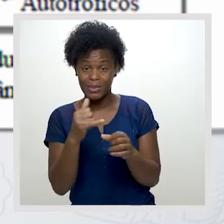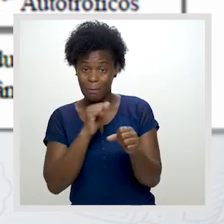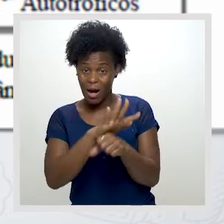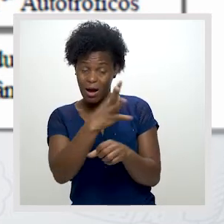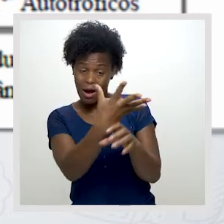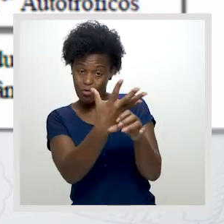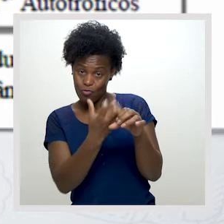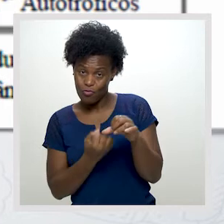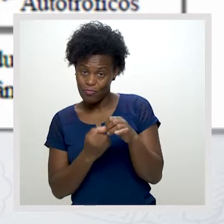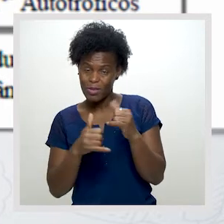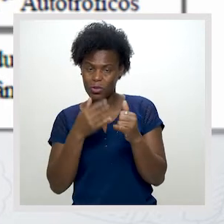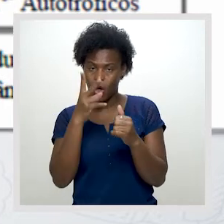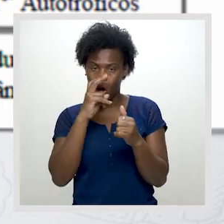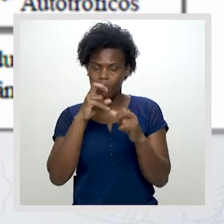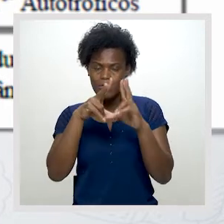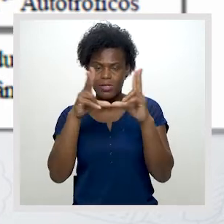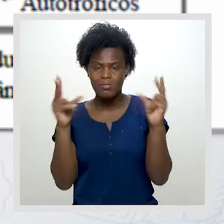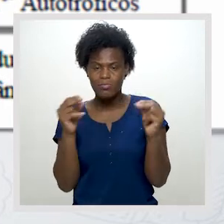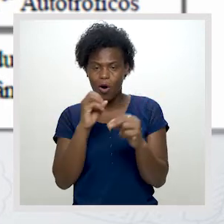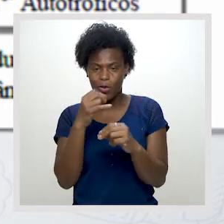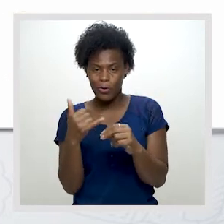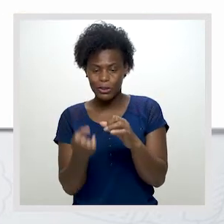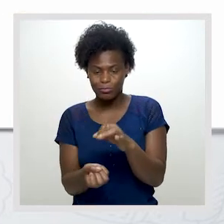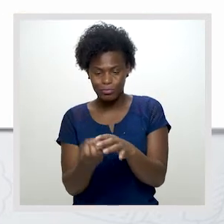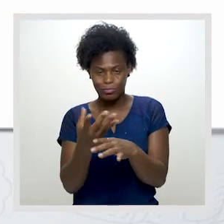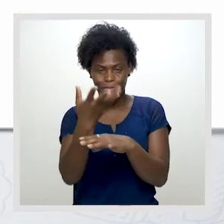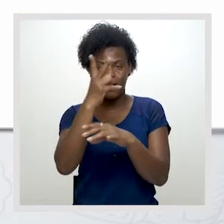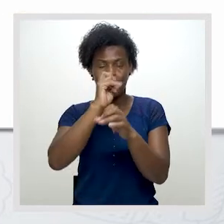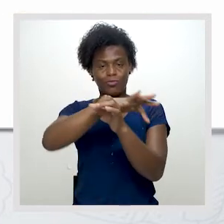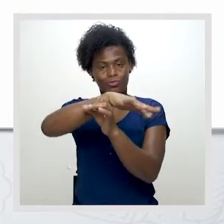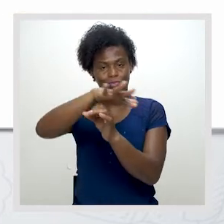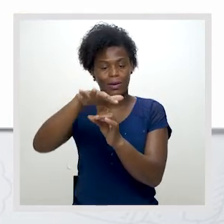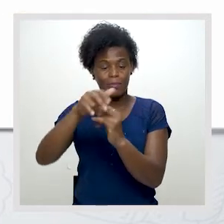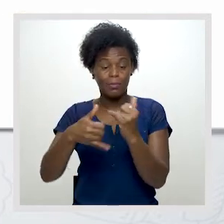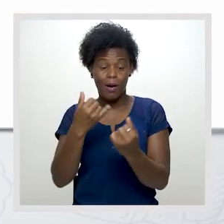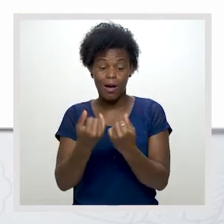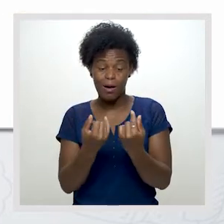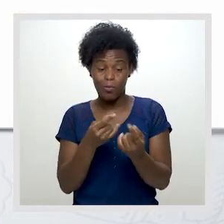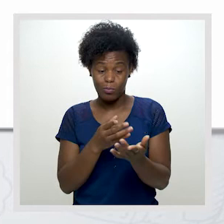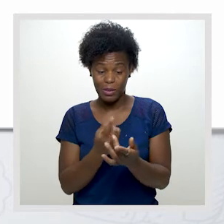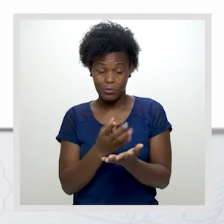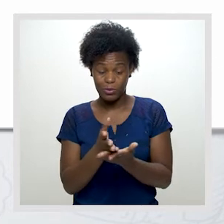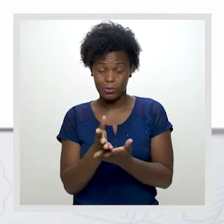oxigênio. Daí, o que surgiu? Uma certa altura, para continuarmos,